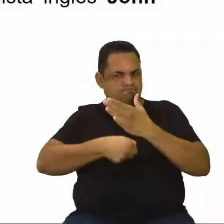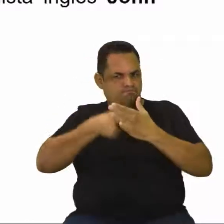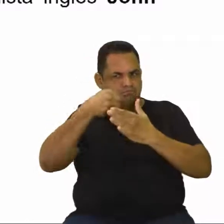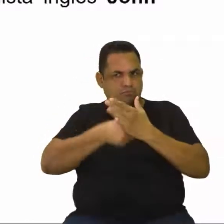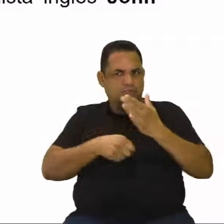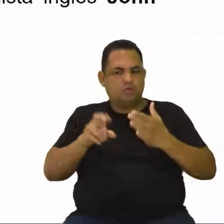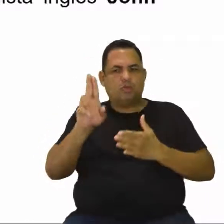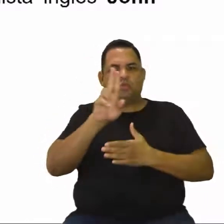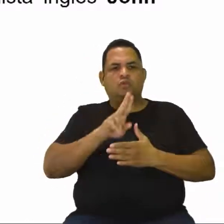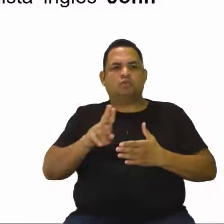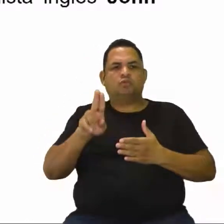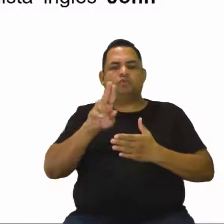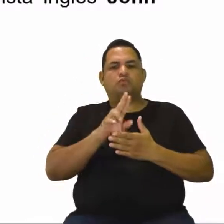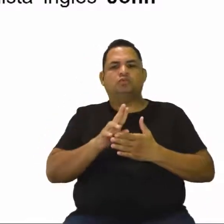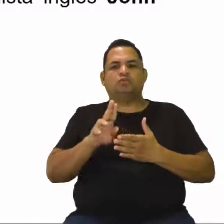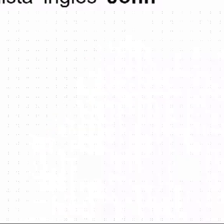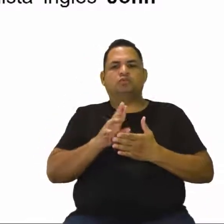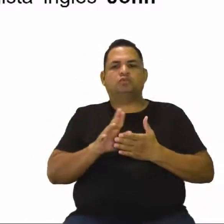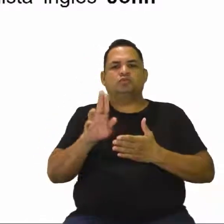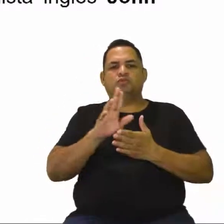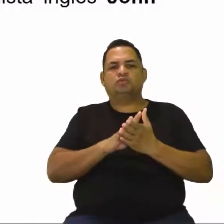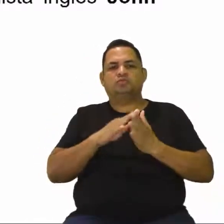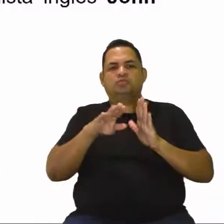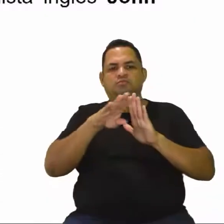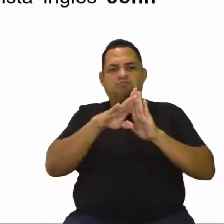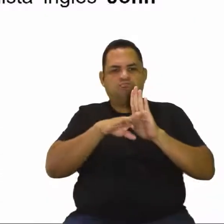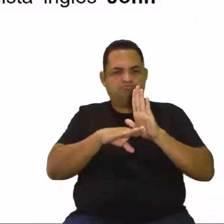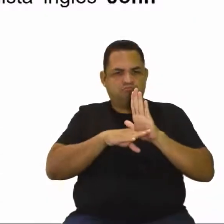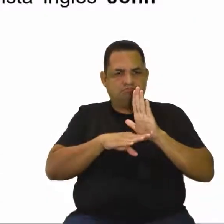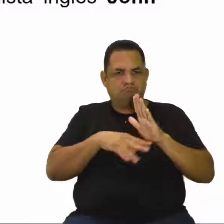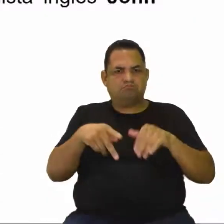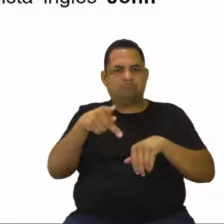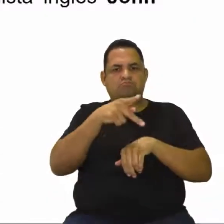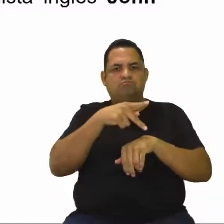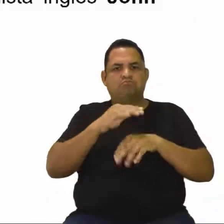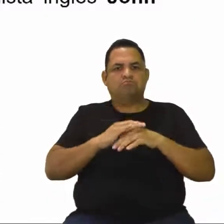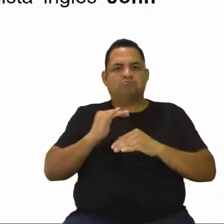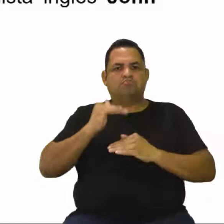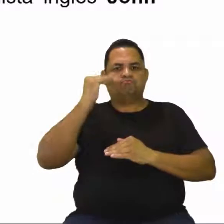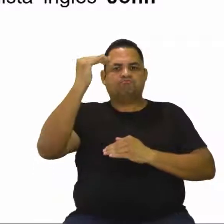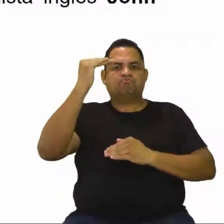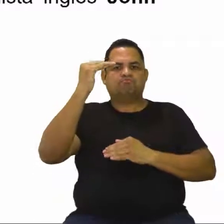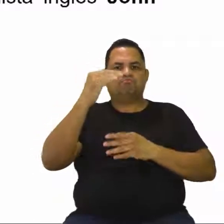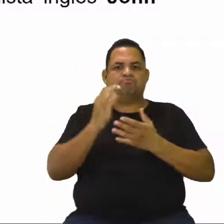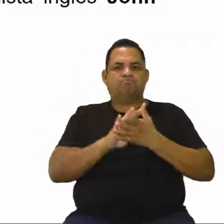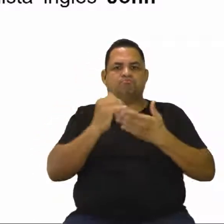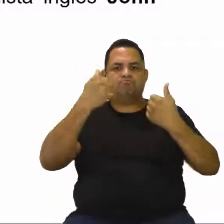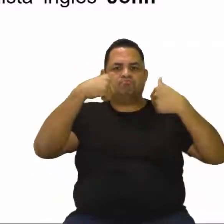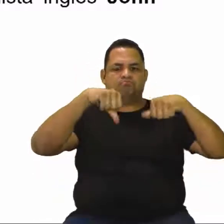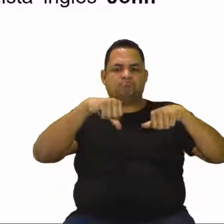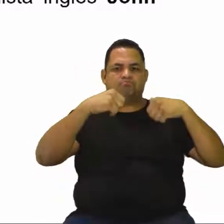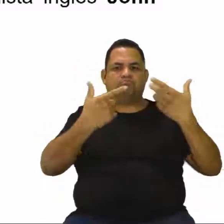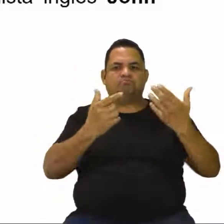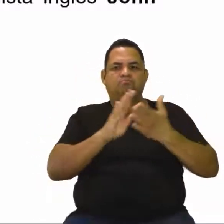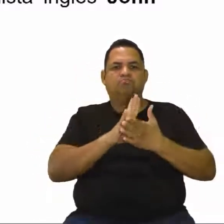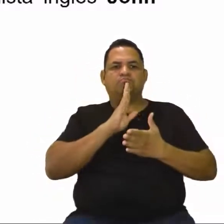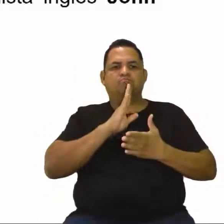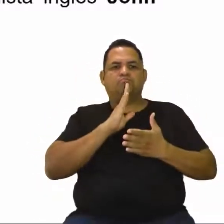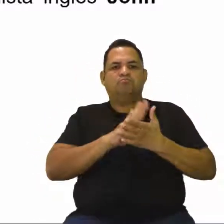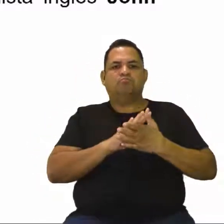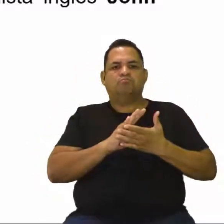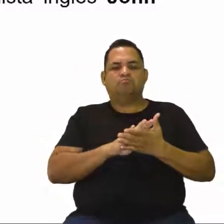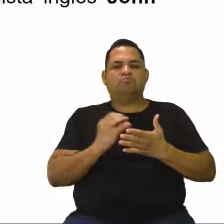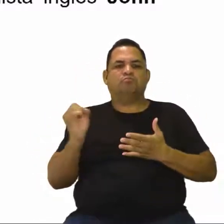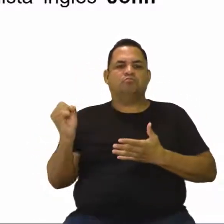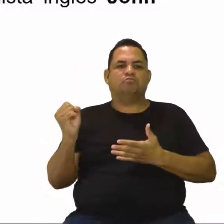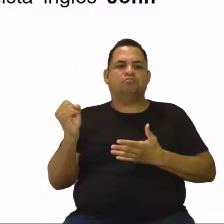defensor de um consumo de medidas adotadas pelo país para superar a tal crise, que ficou conhecido